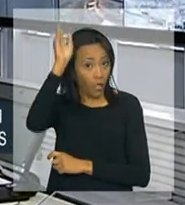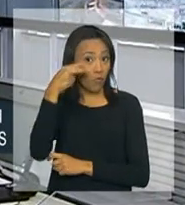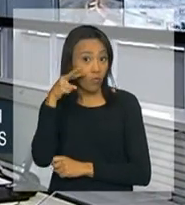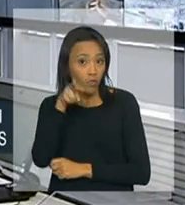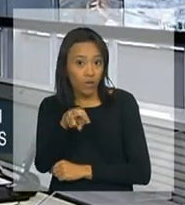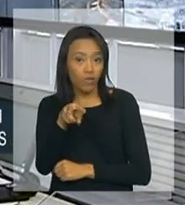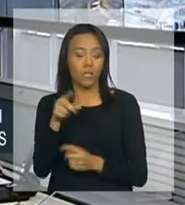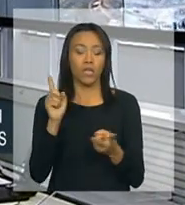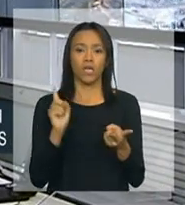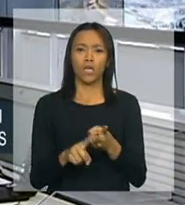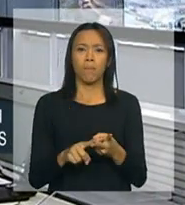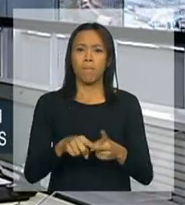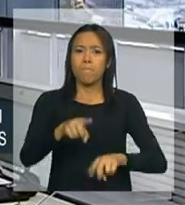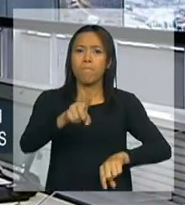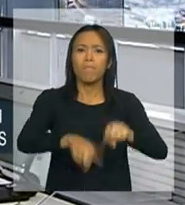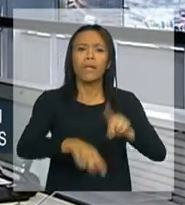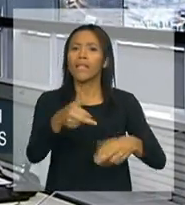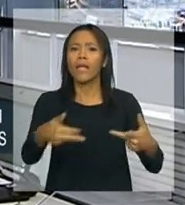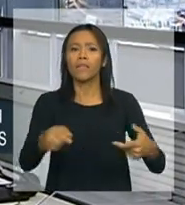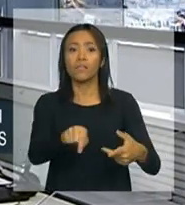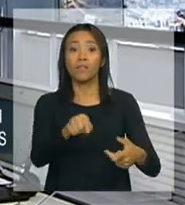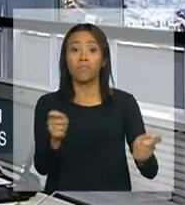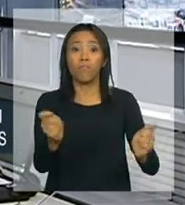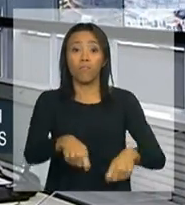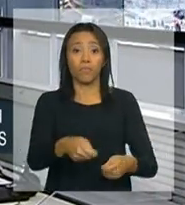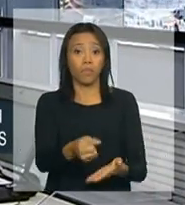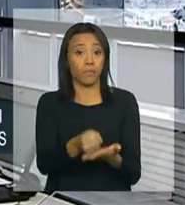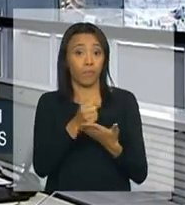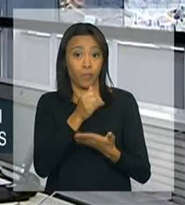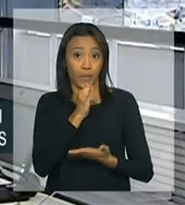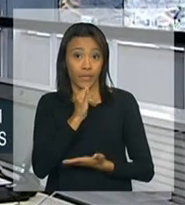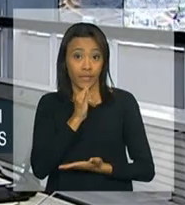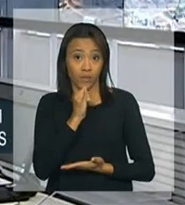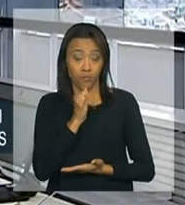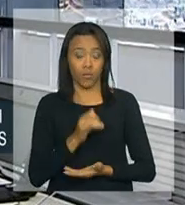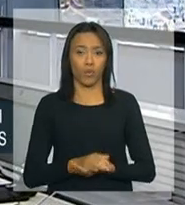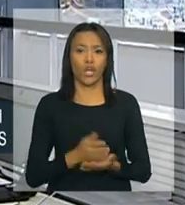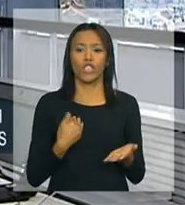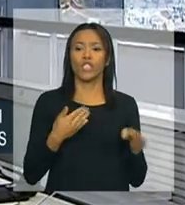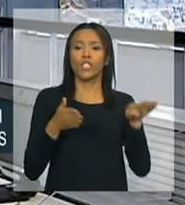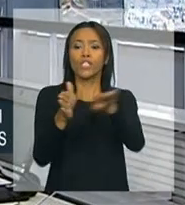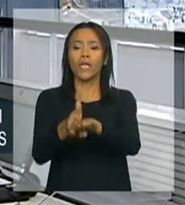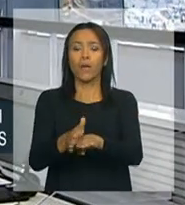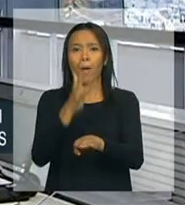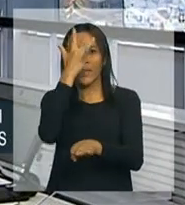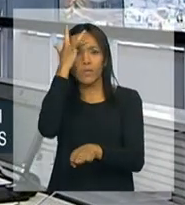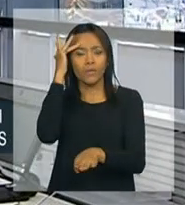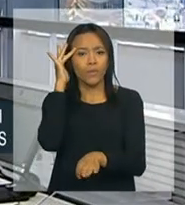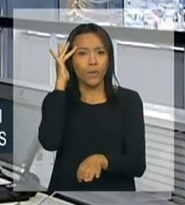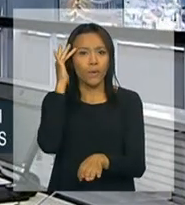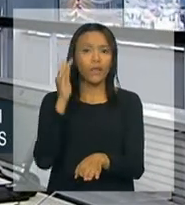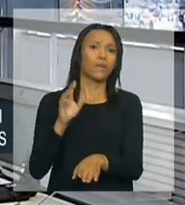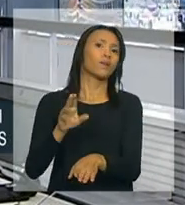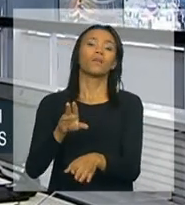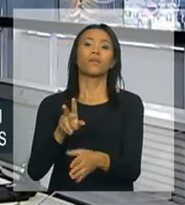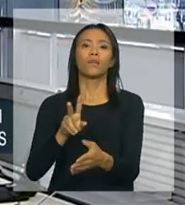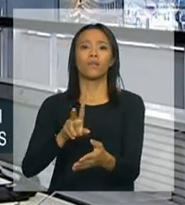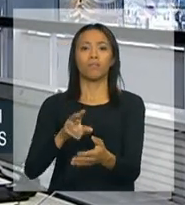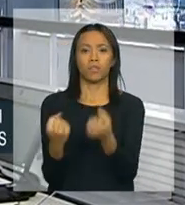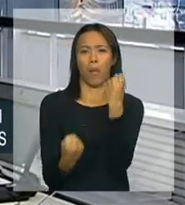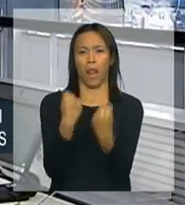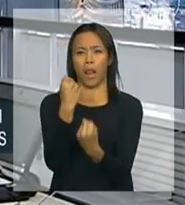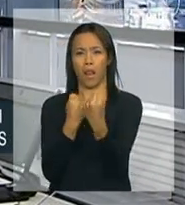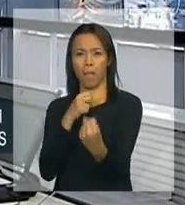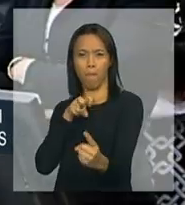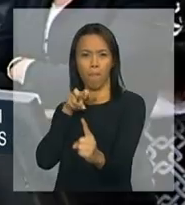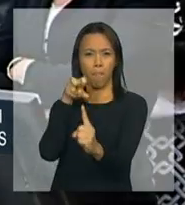e instrumentos que permitem que você chegue, por exemplo, a uma pessoa que está num desastre de automóvel